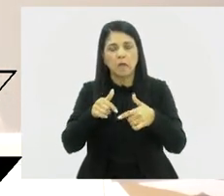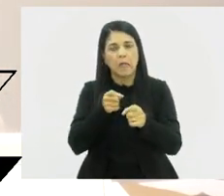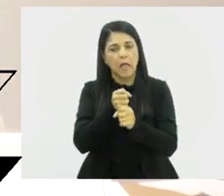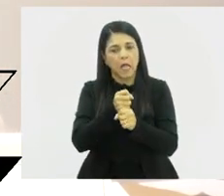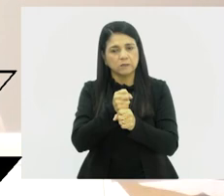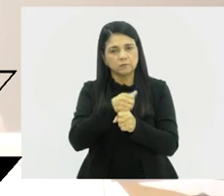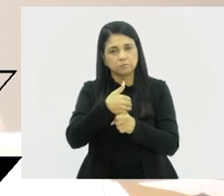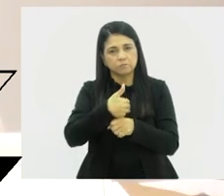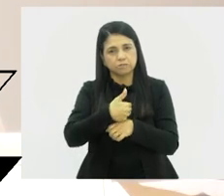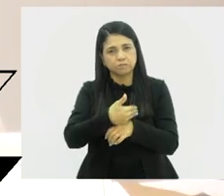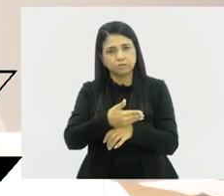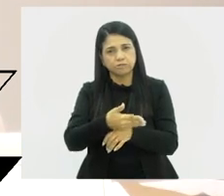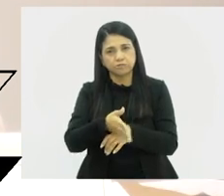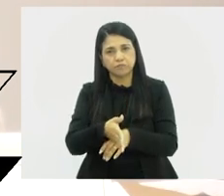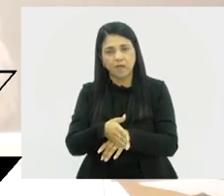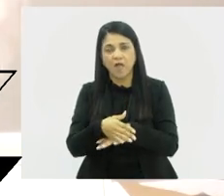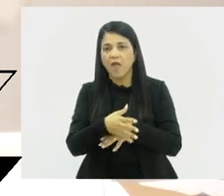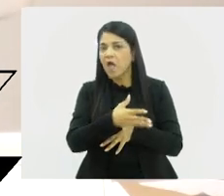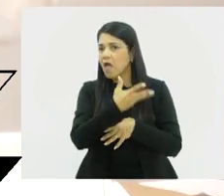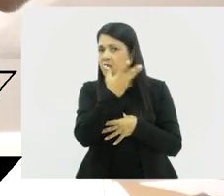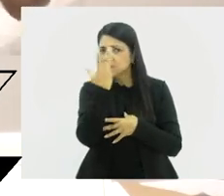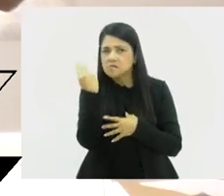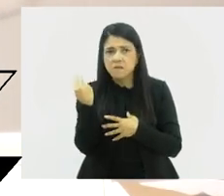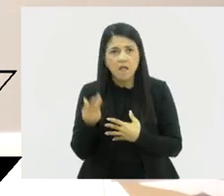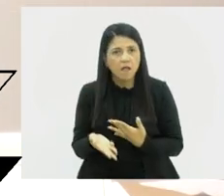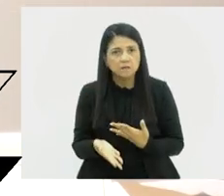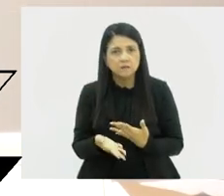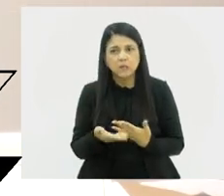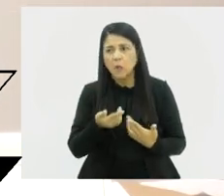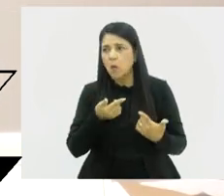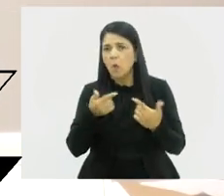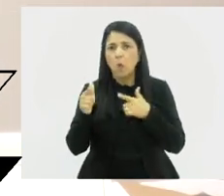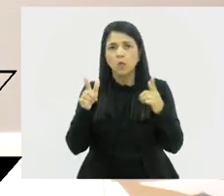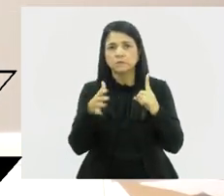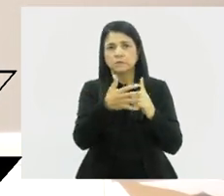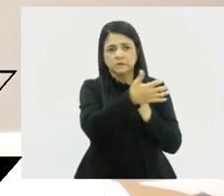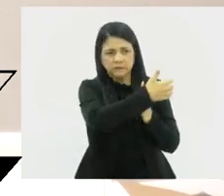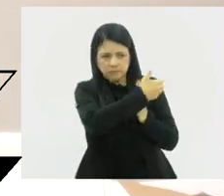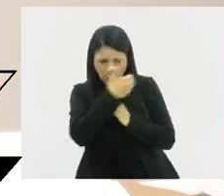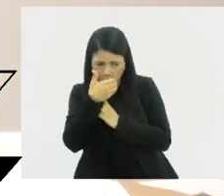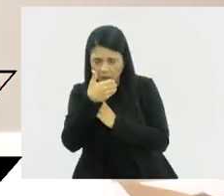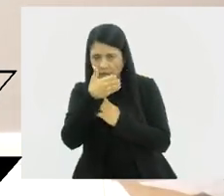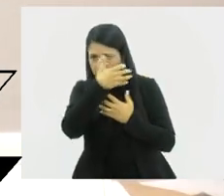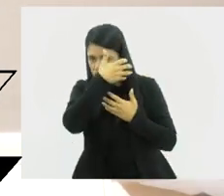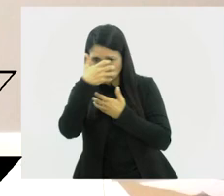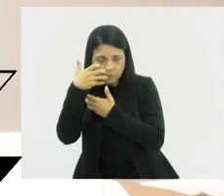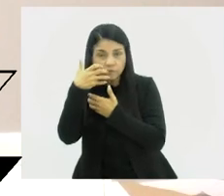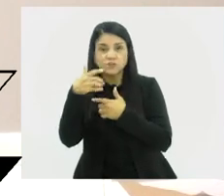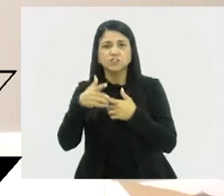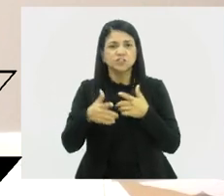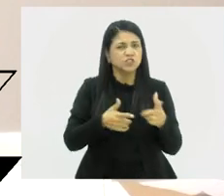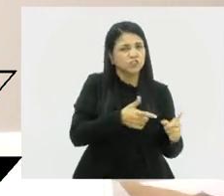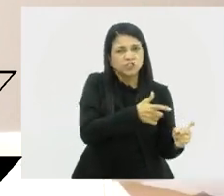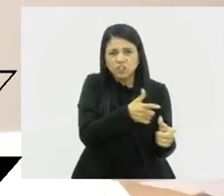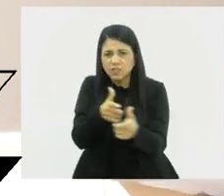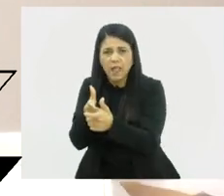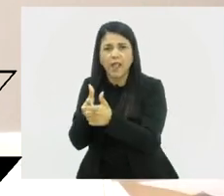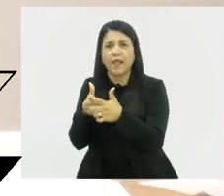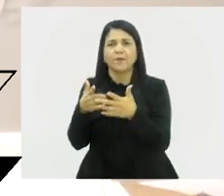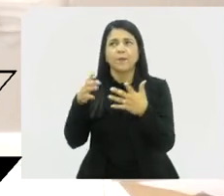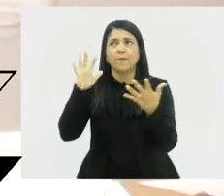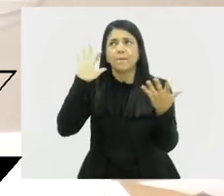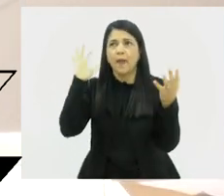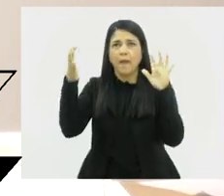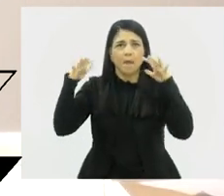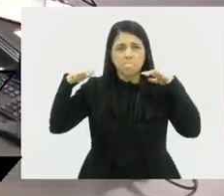anos, as pessoas esquecem. Aí tem outras desgraças, sequestro, tiroteio, catástrofes,